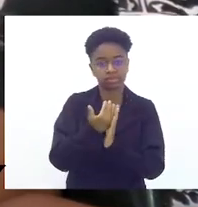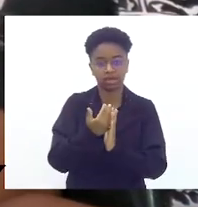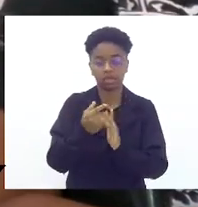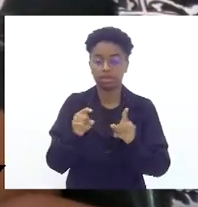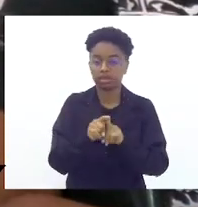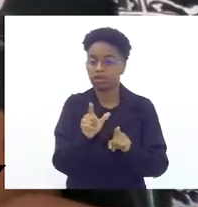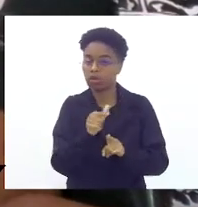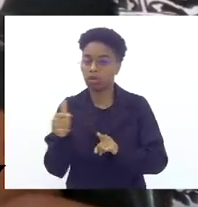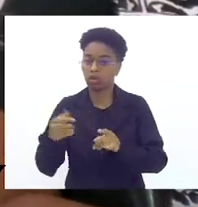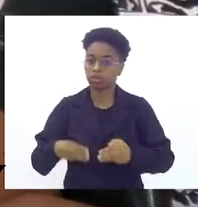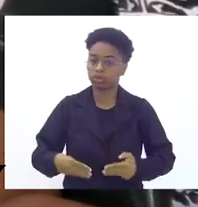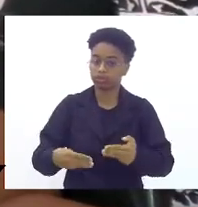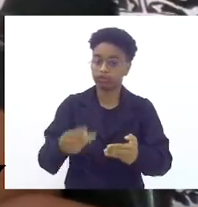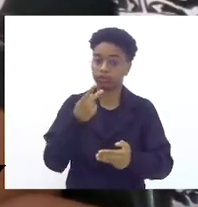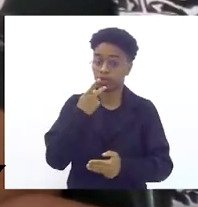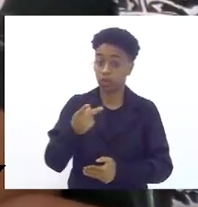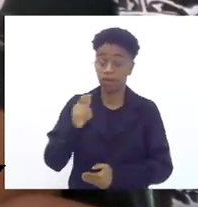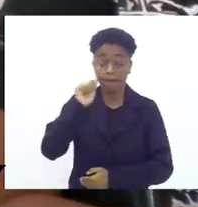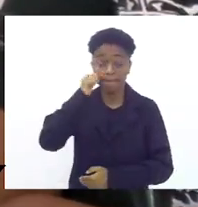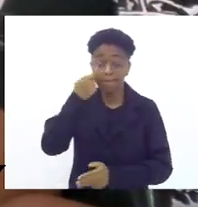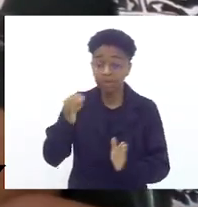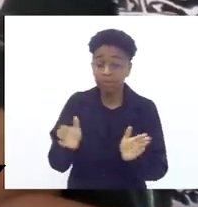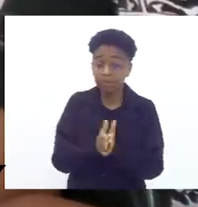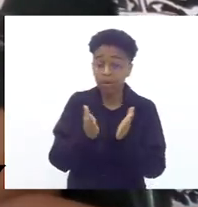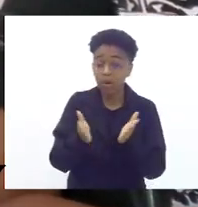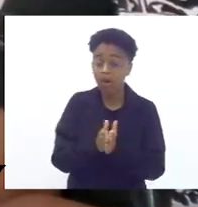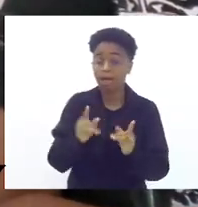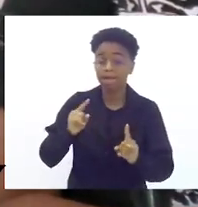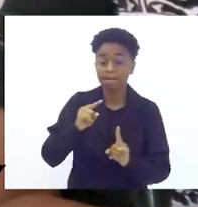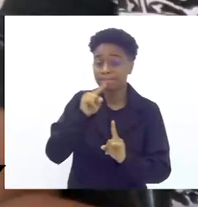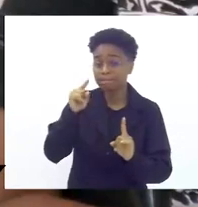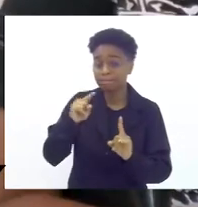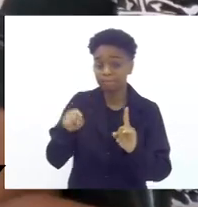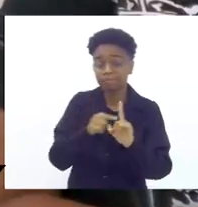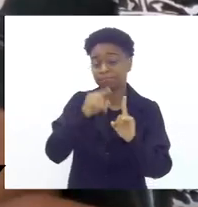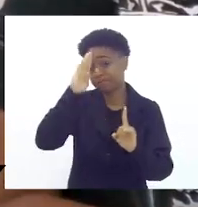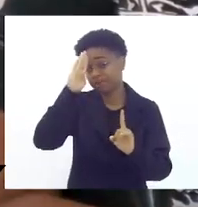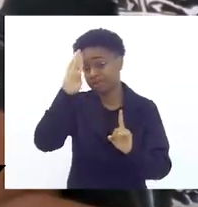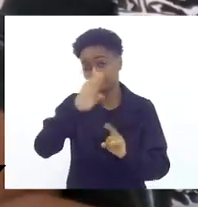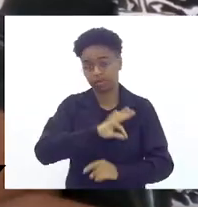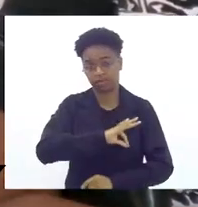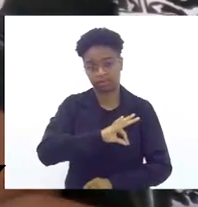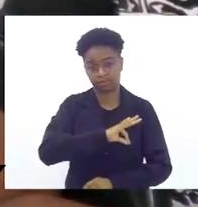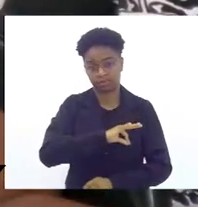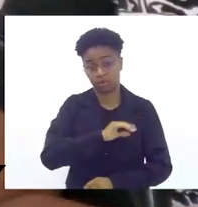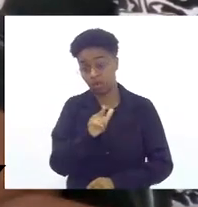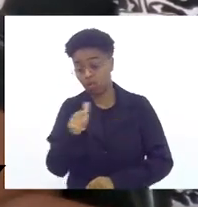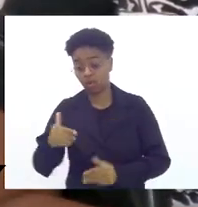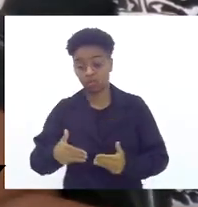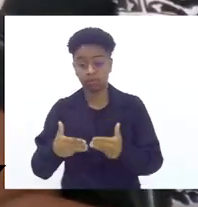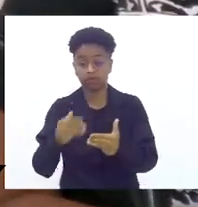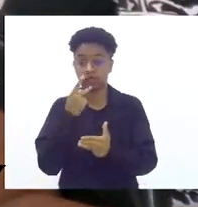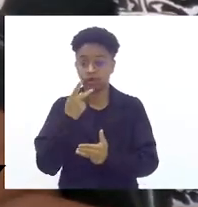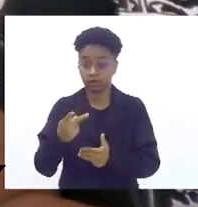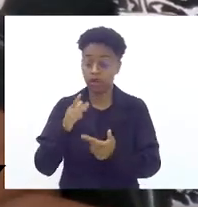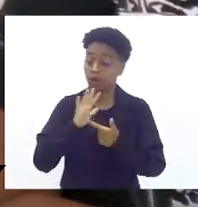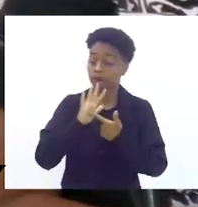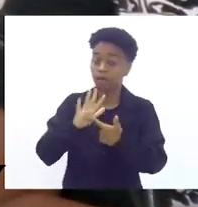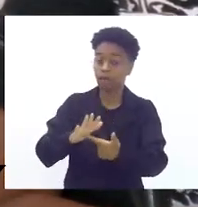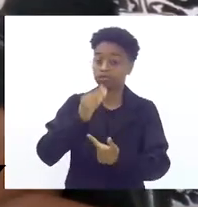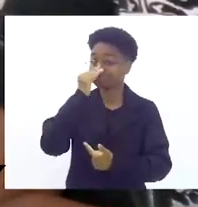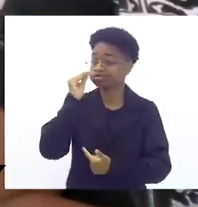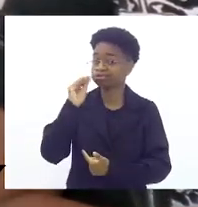outro Ministro disse o preto pobre é o principal alvo da atuação policial outro Ministro disse é uma maneira de demonstração de